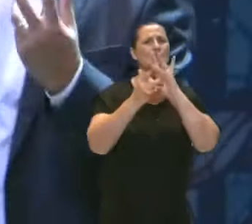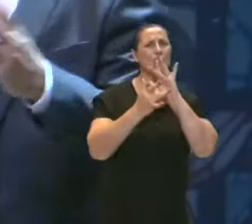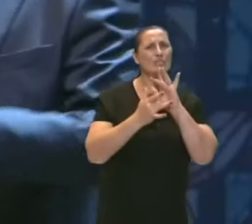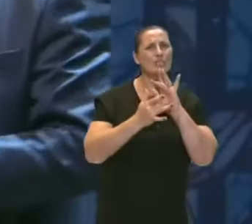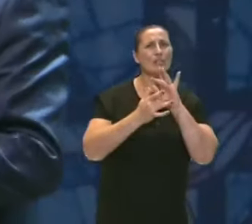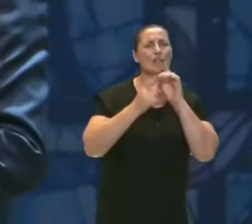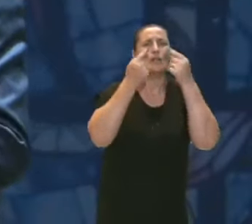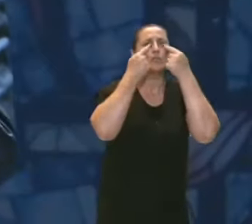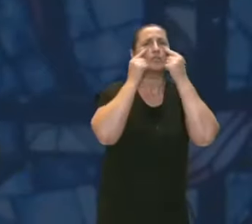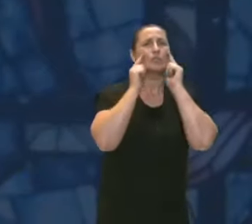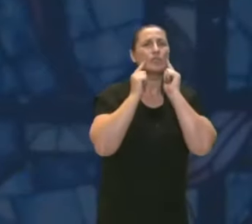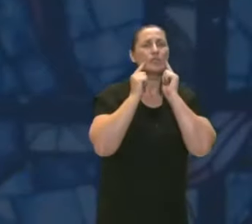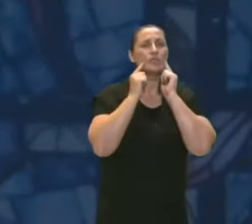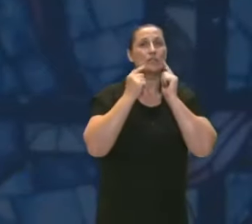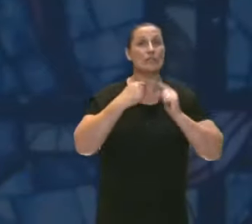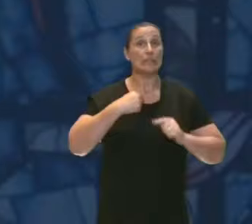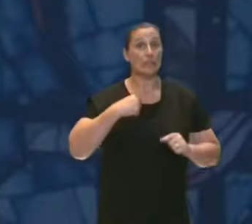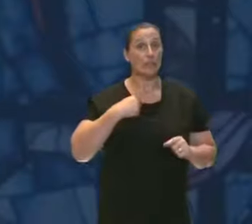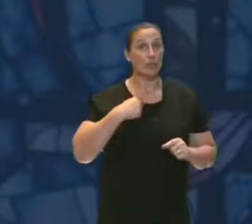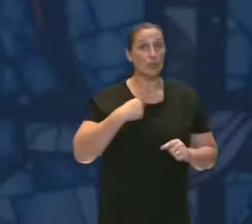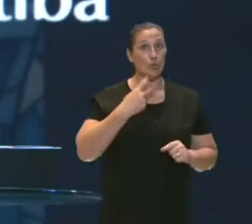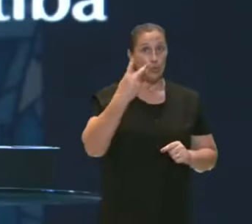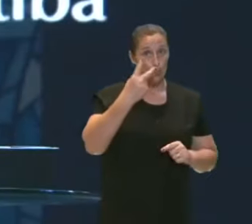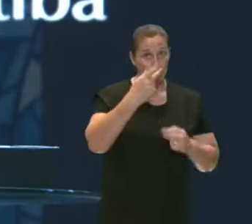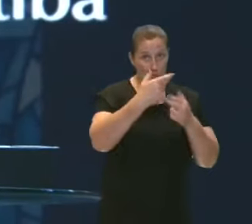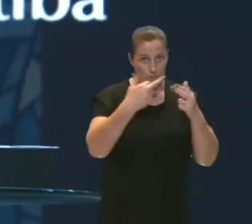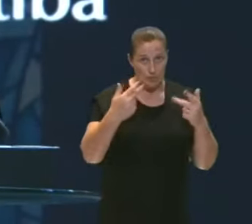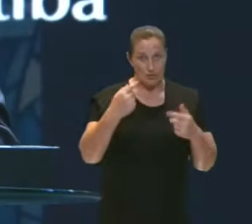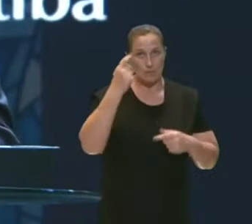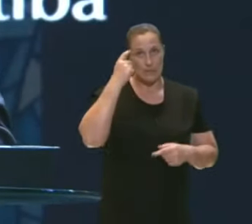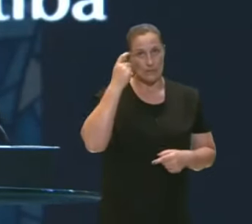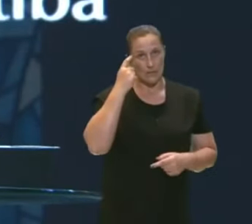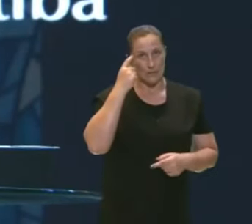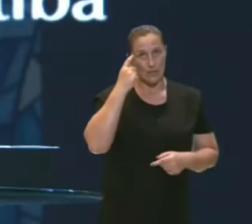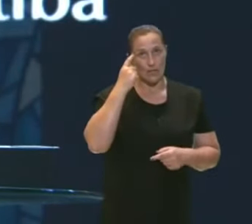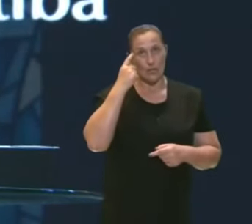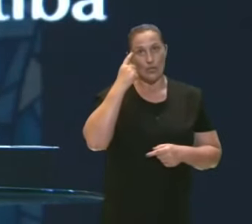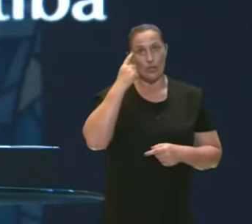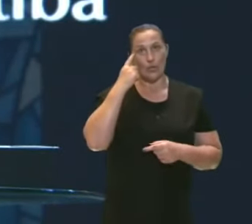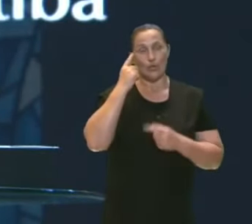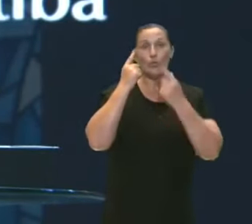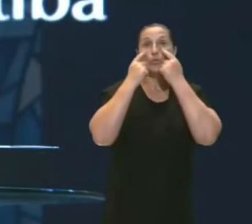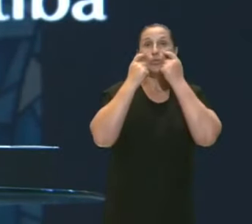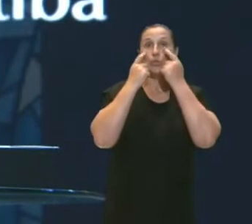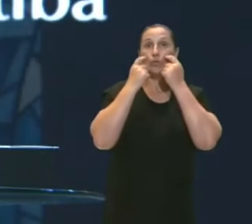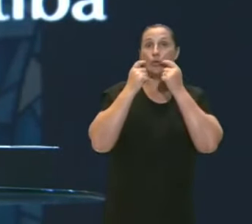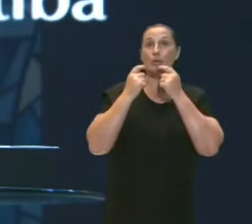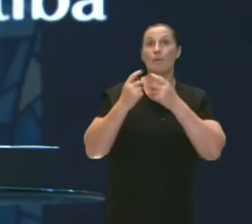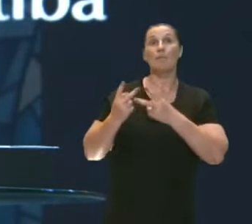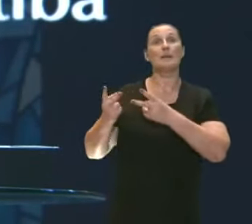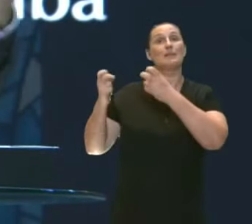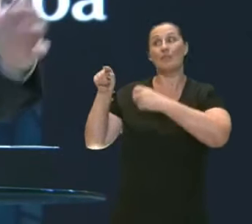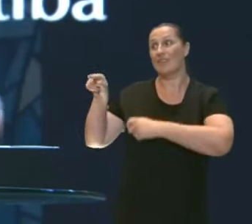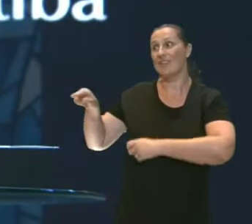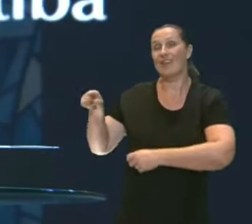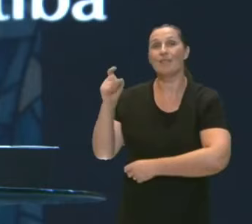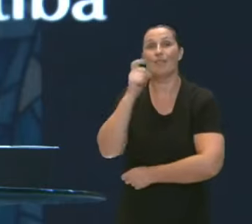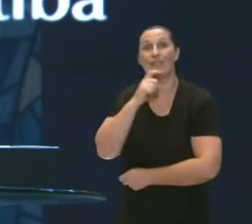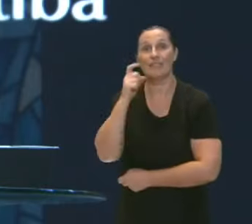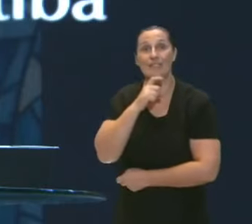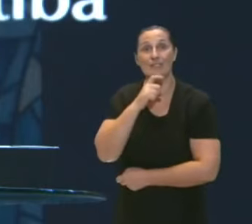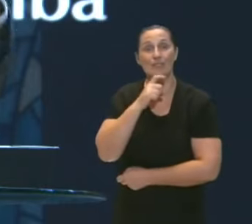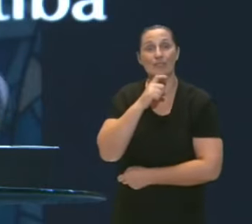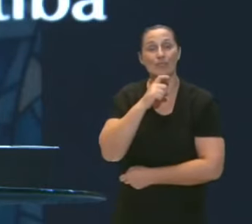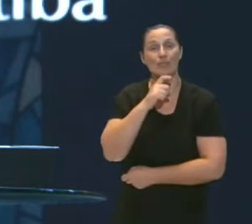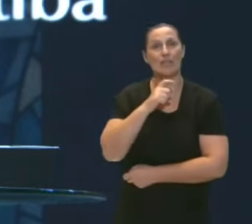Duas coisas que passaram pela minha cabeça. Primeiro, chorou porque percebeu que eles estavam mentindo. Esse homem era cheio de